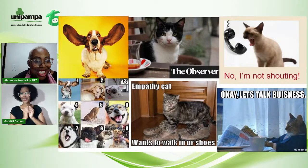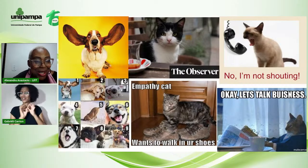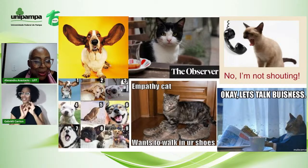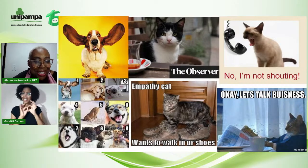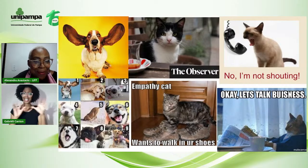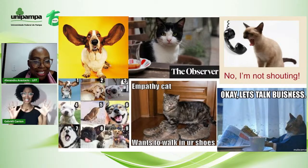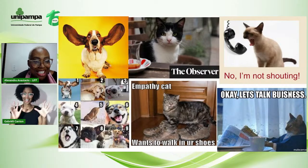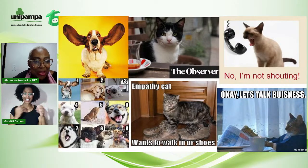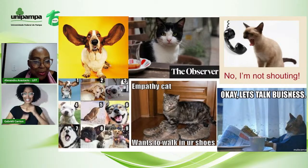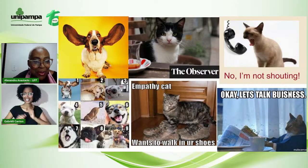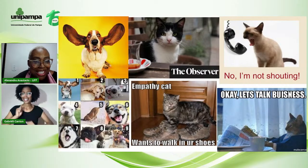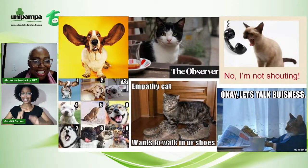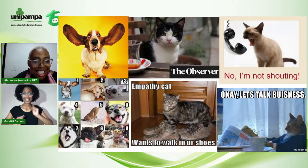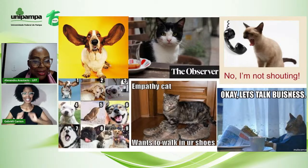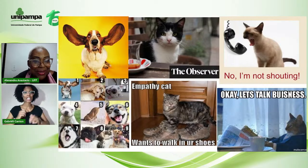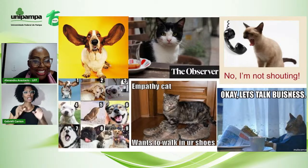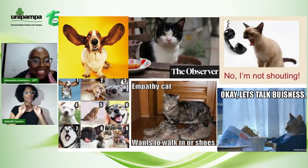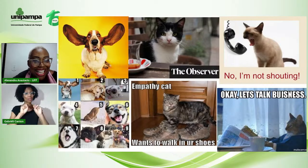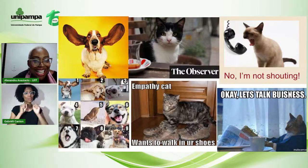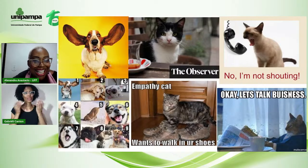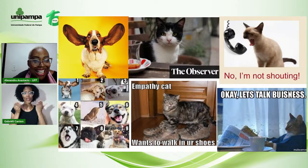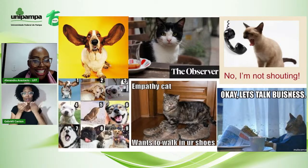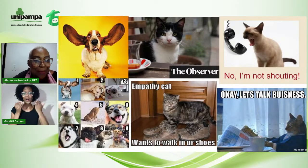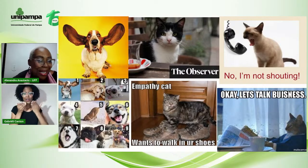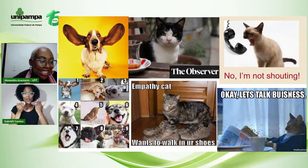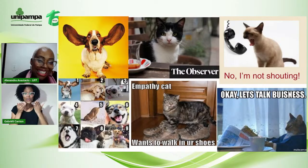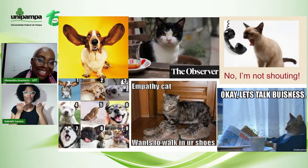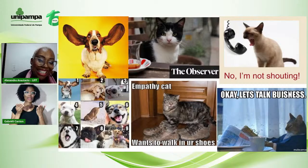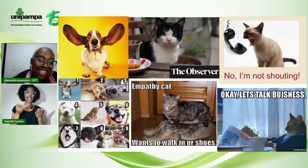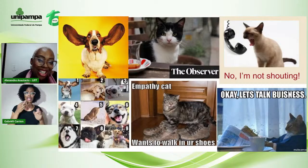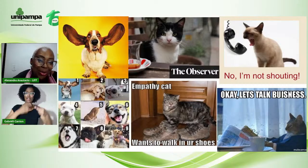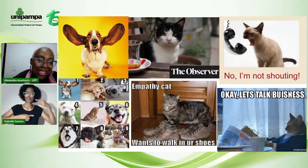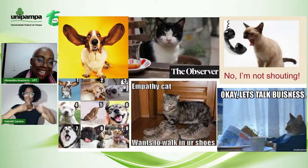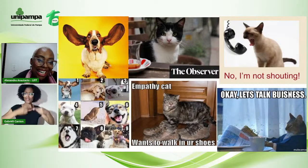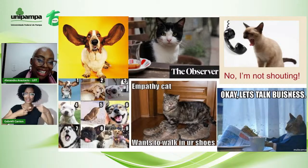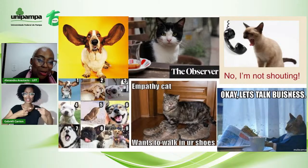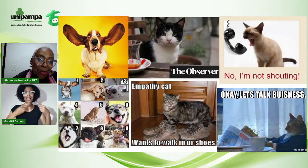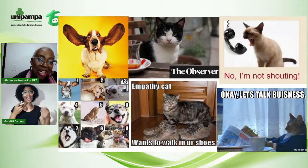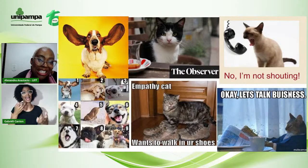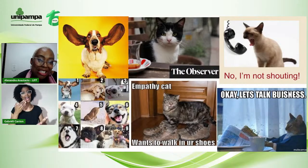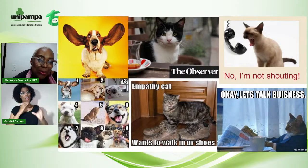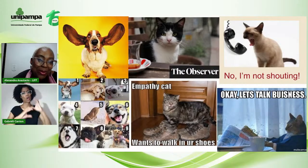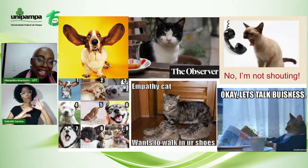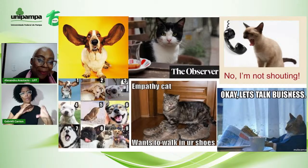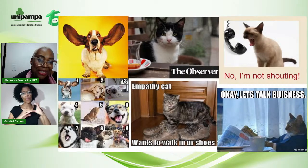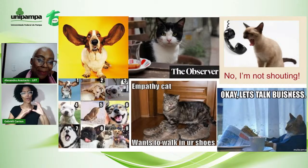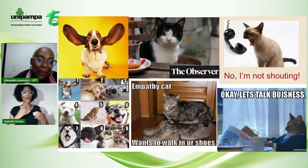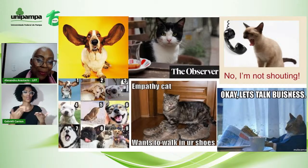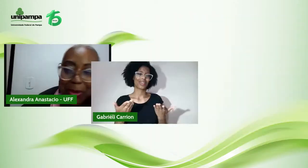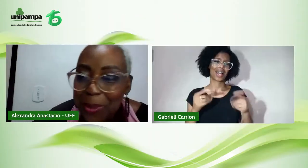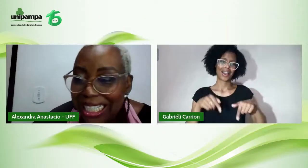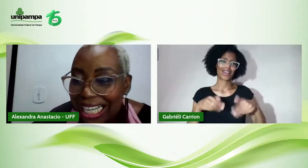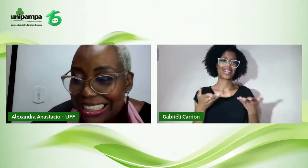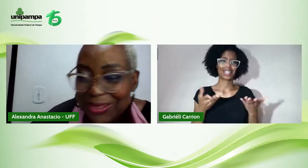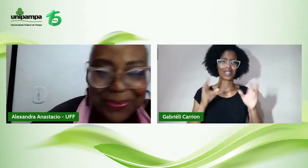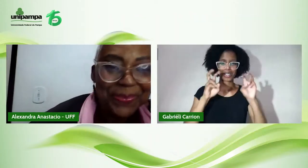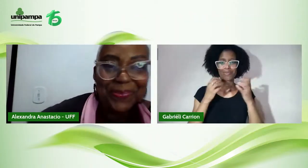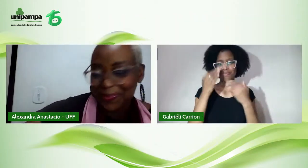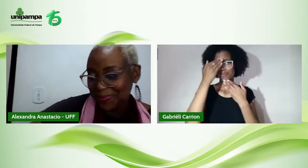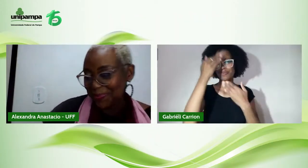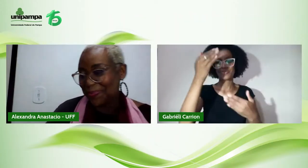e ansiosa para que a gente possa, então, debater, dialogar e conversar sobre o tema, tá bom? Muito